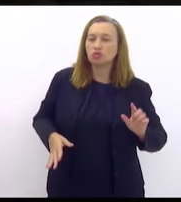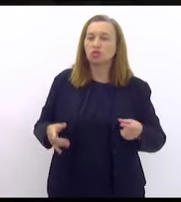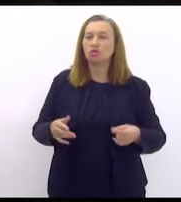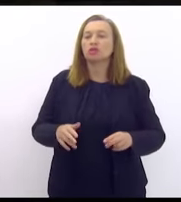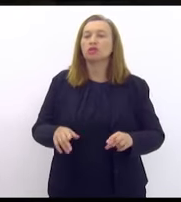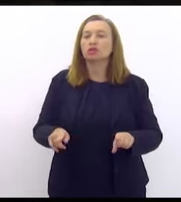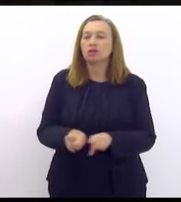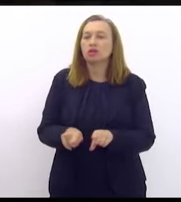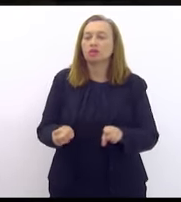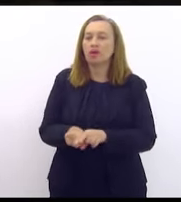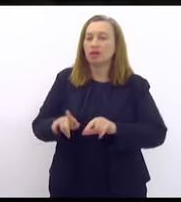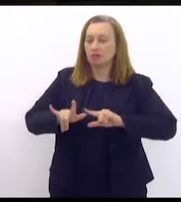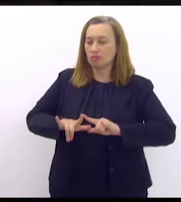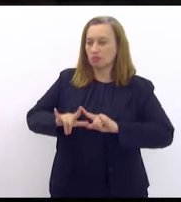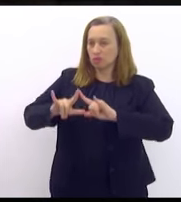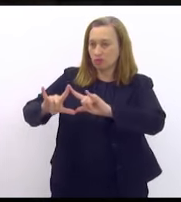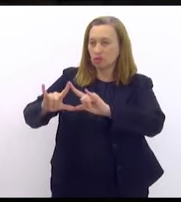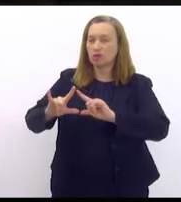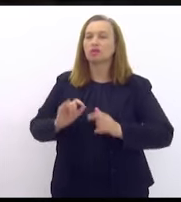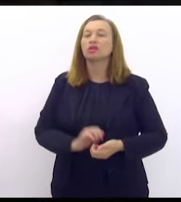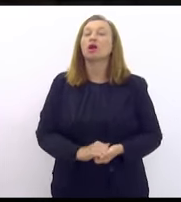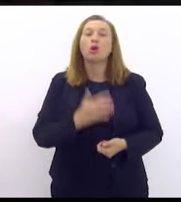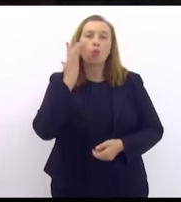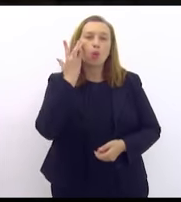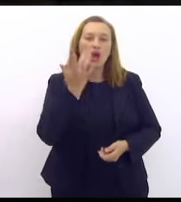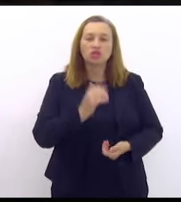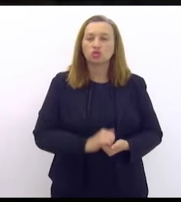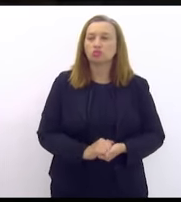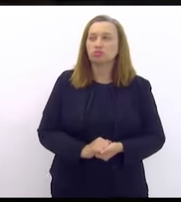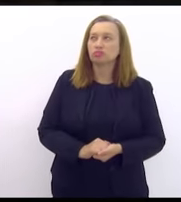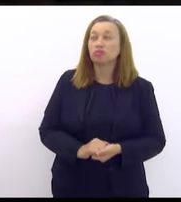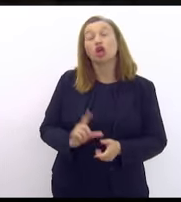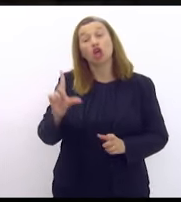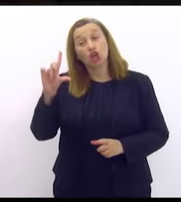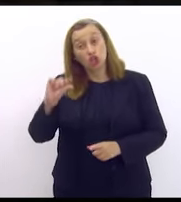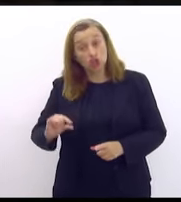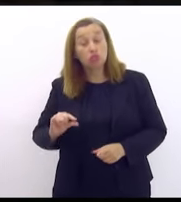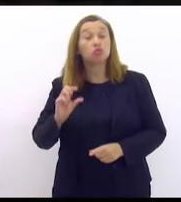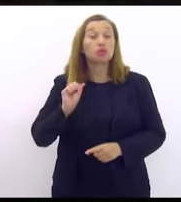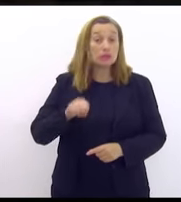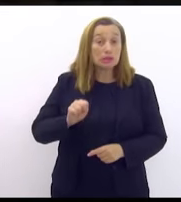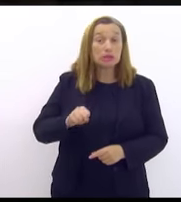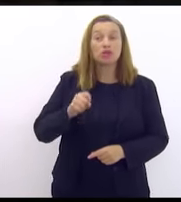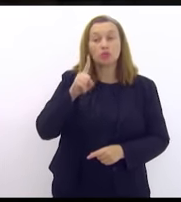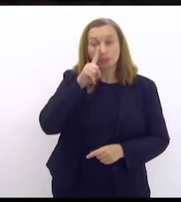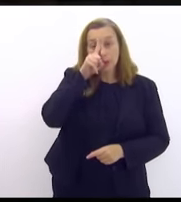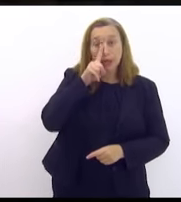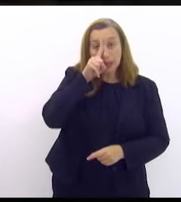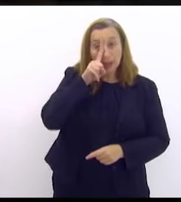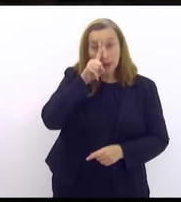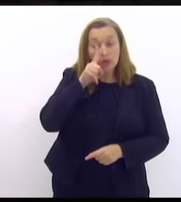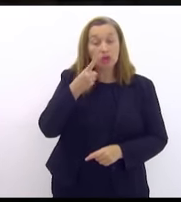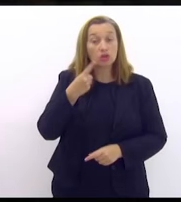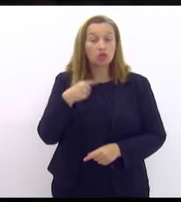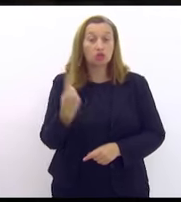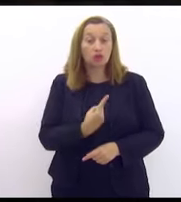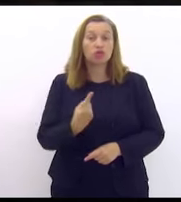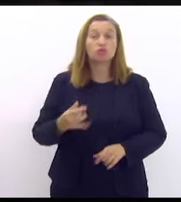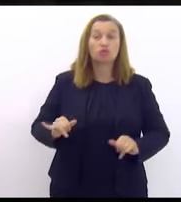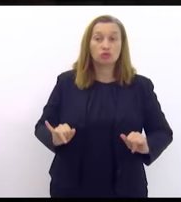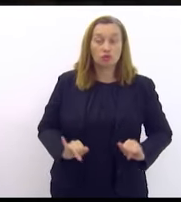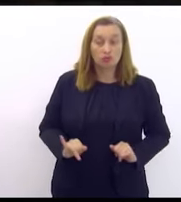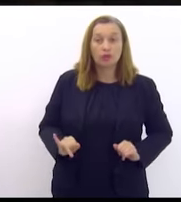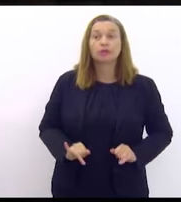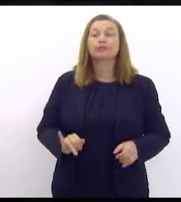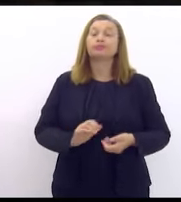principalmente que a financiam, eu acho que diminui-se o risco que a gente está sofrendo.